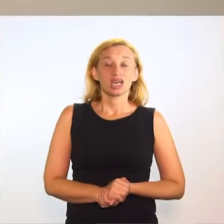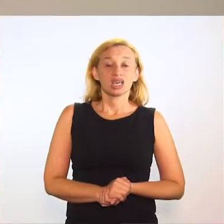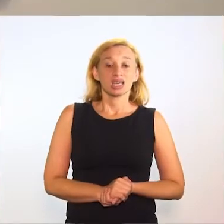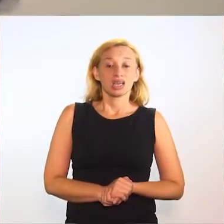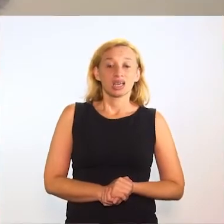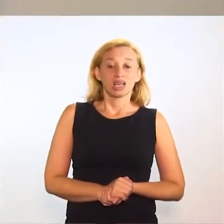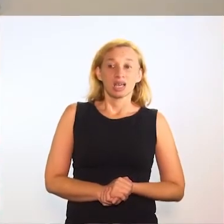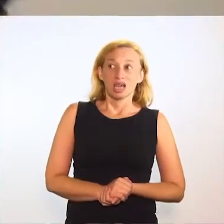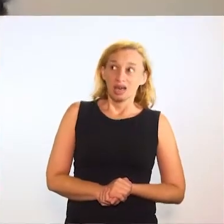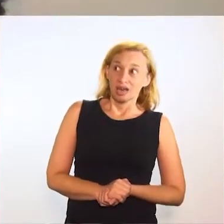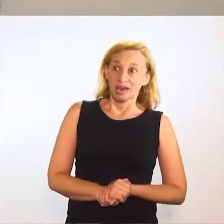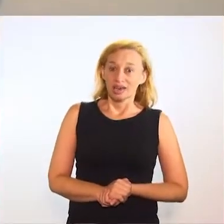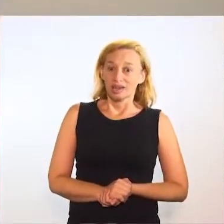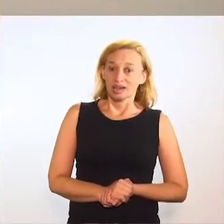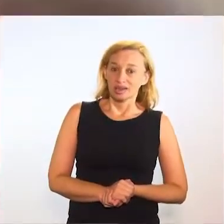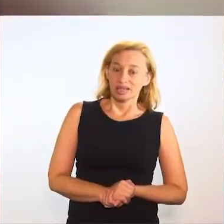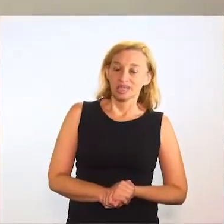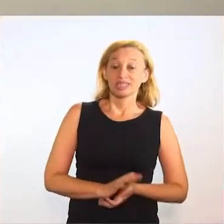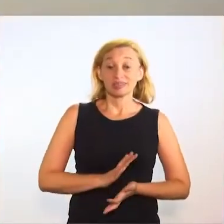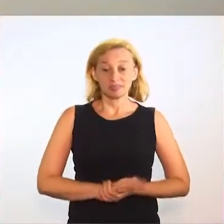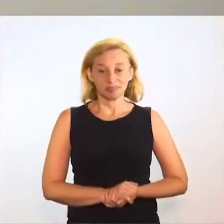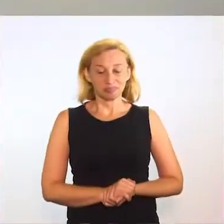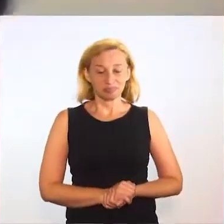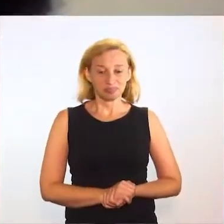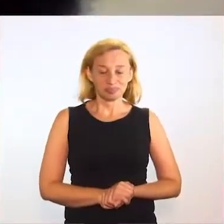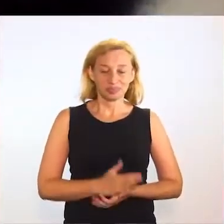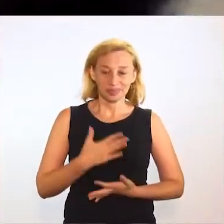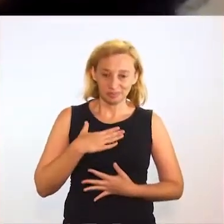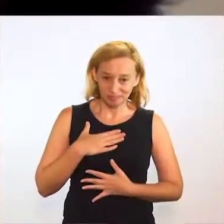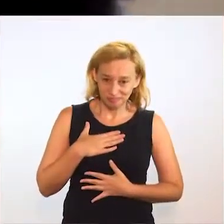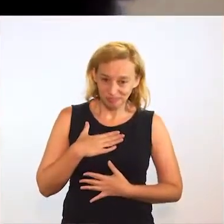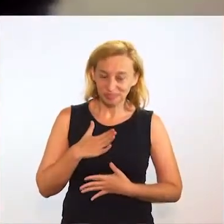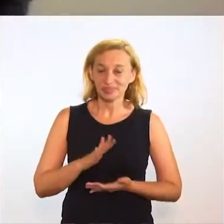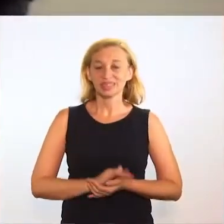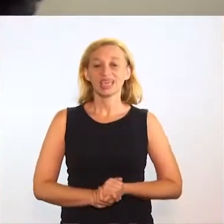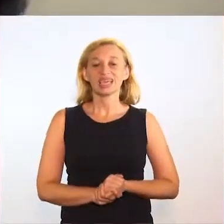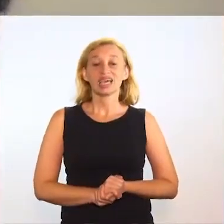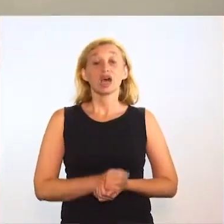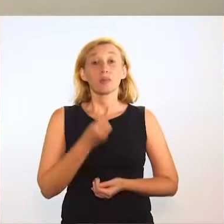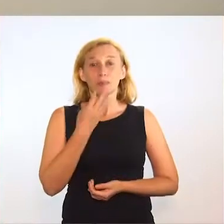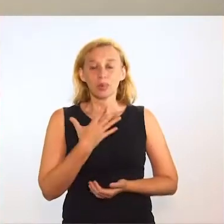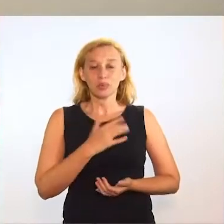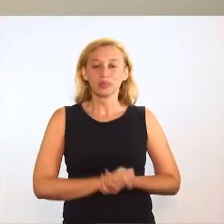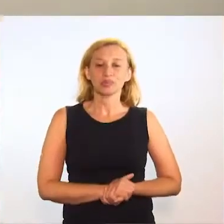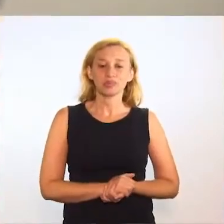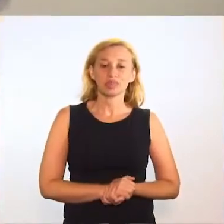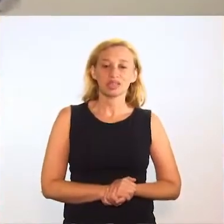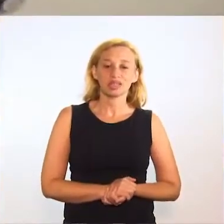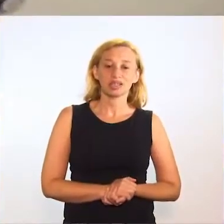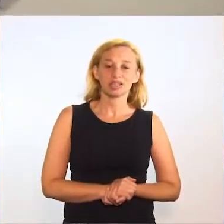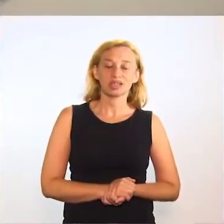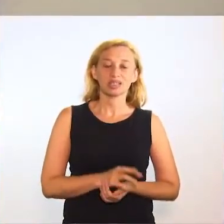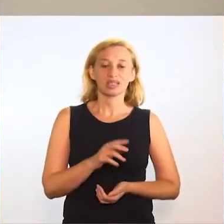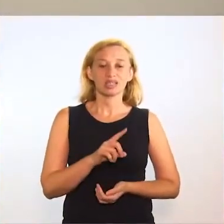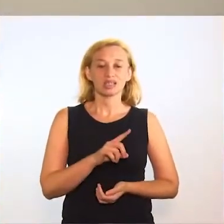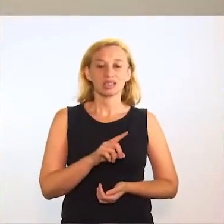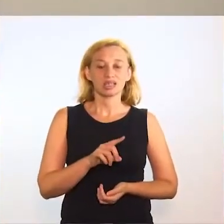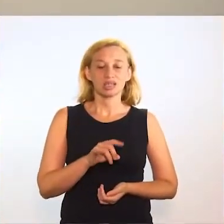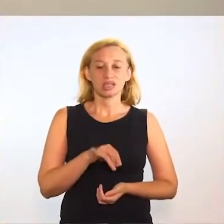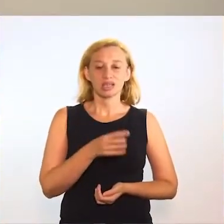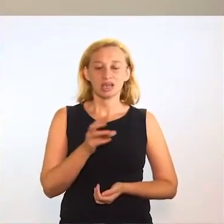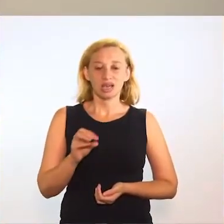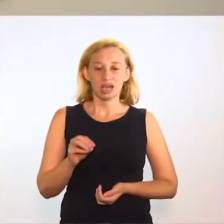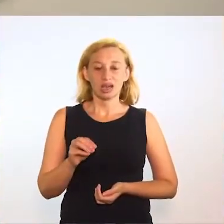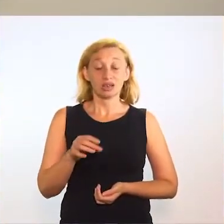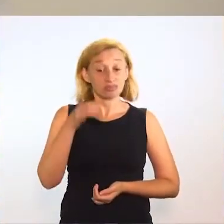Bom, fico até olhando para ela ali, fico nem eu aqui mandando coraçãozinho. Muito bom essa energia. Bom, vocês podem achar a gente